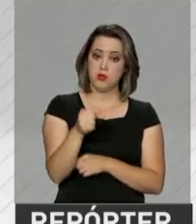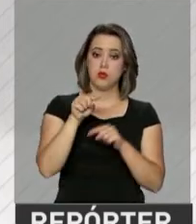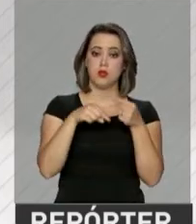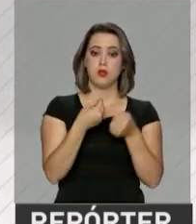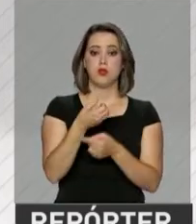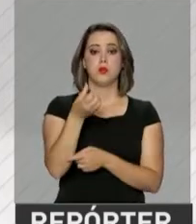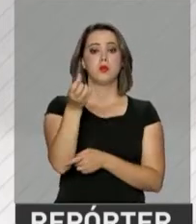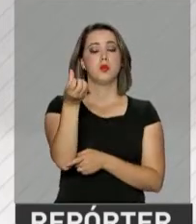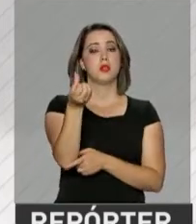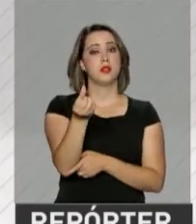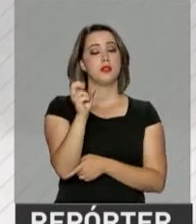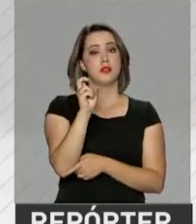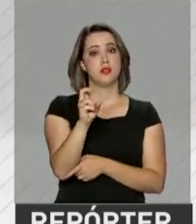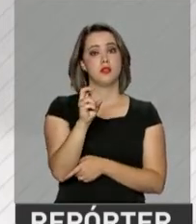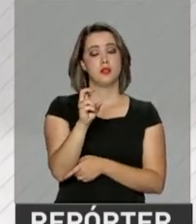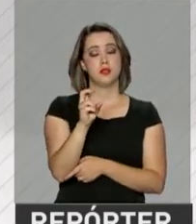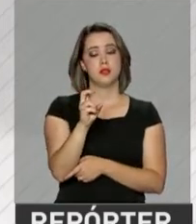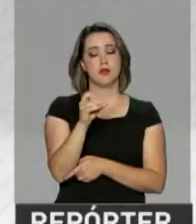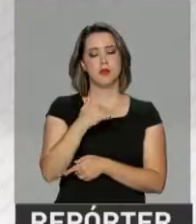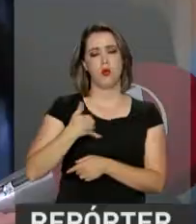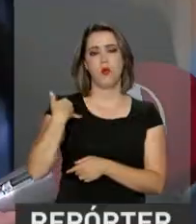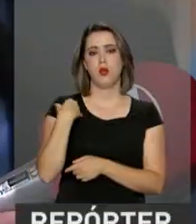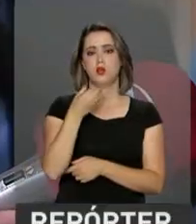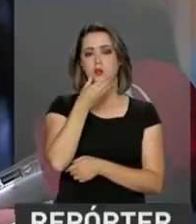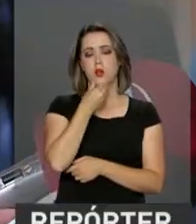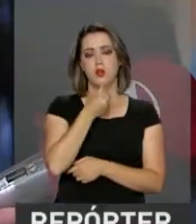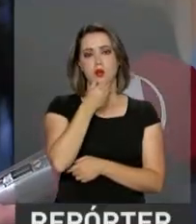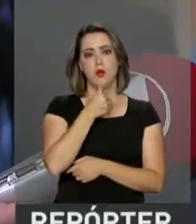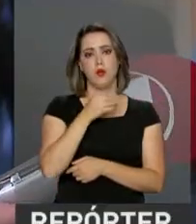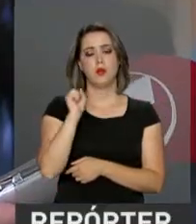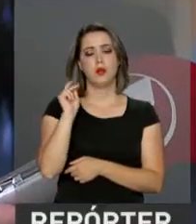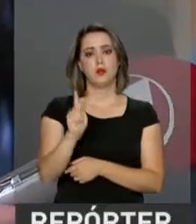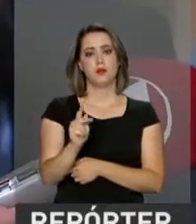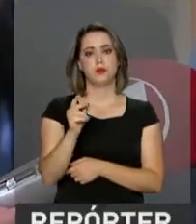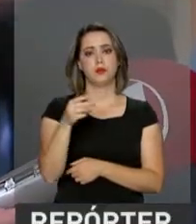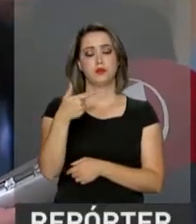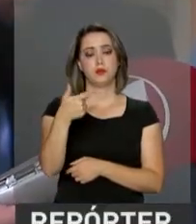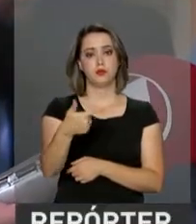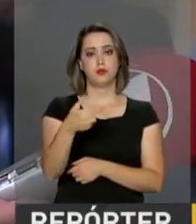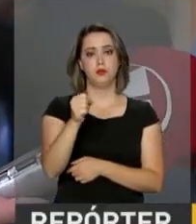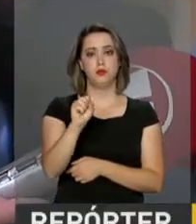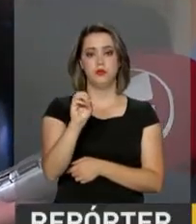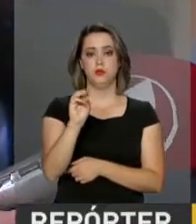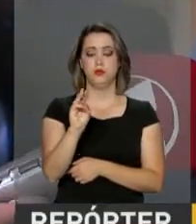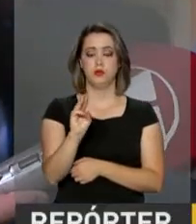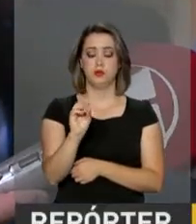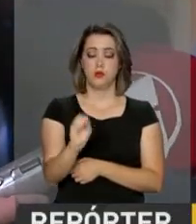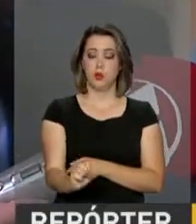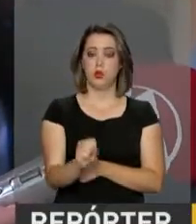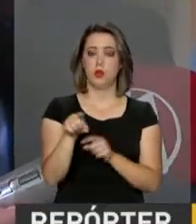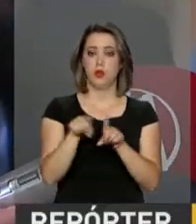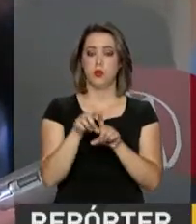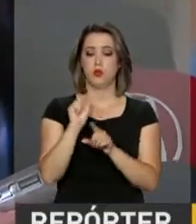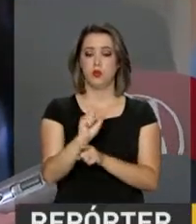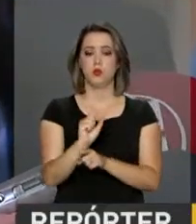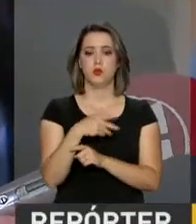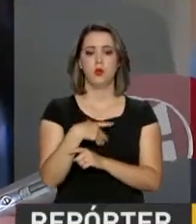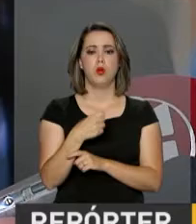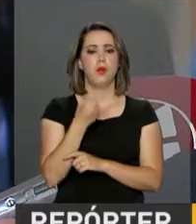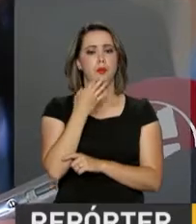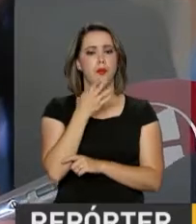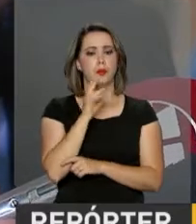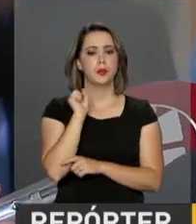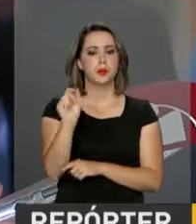se aposentarem em 2038. Nós teremos uma reforma boa que vai proteger o aposentado para